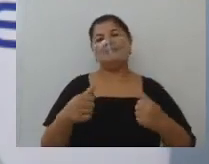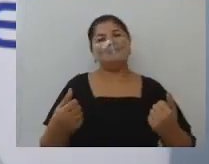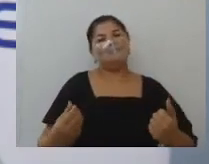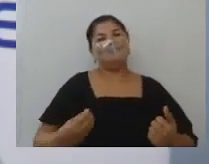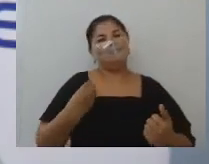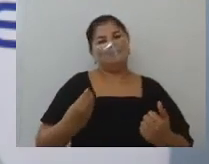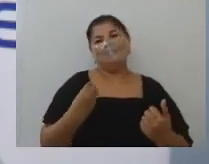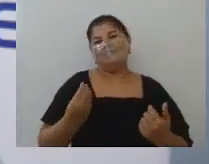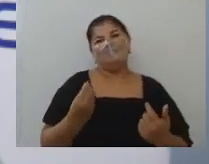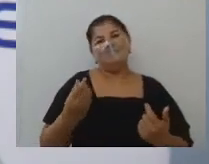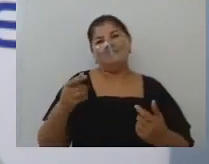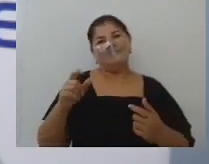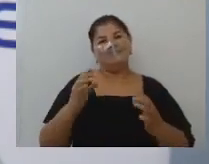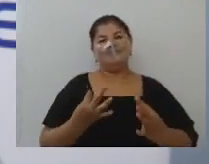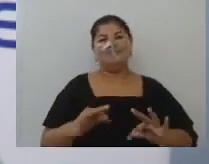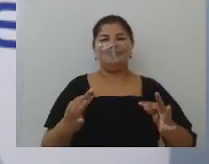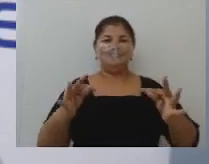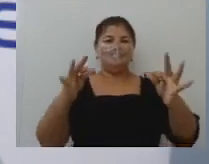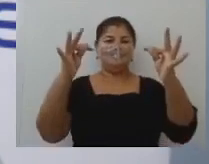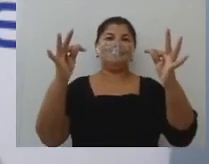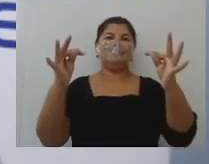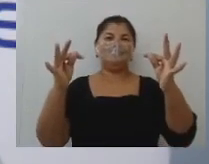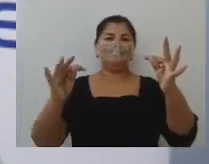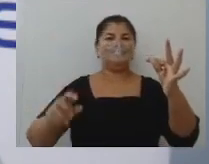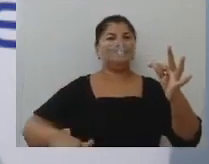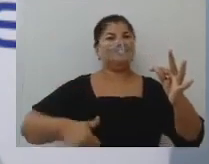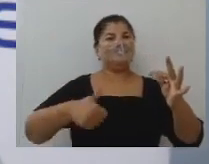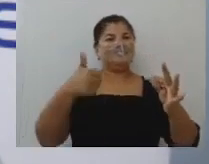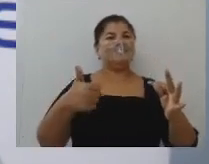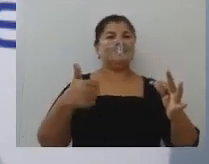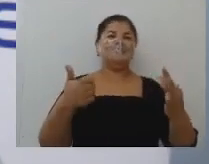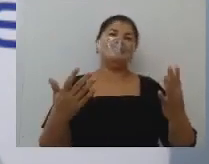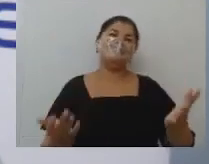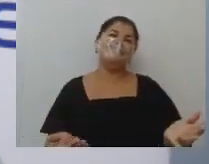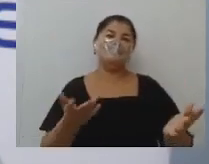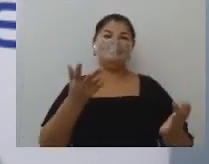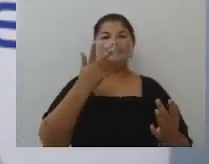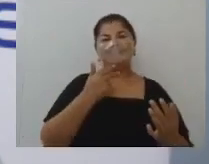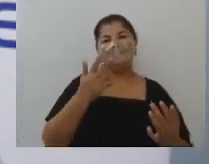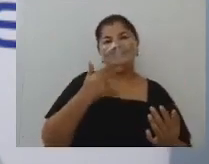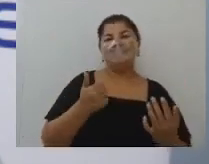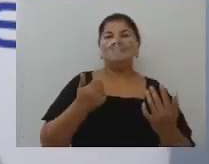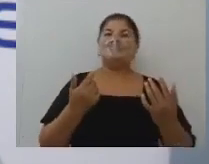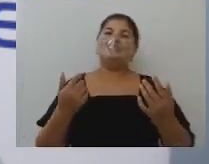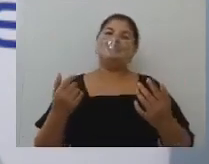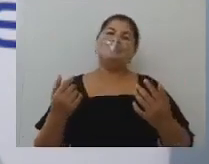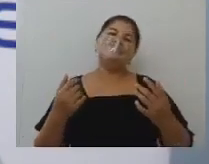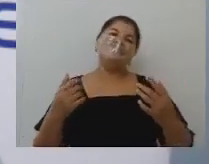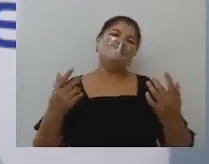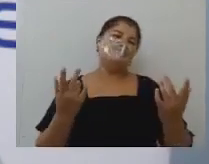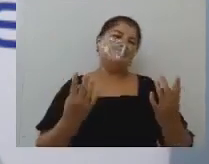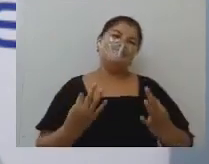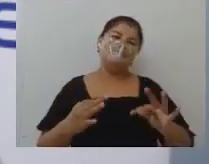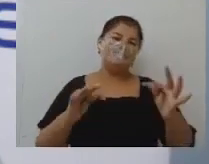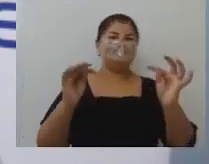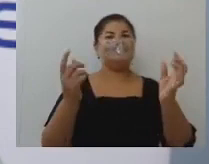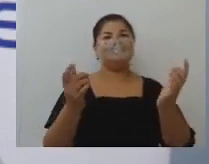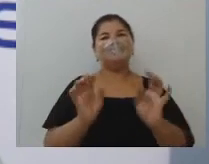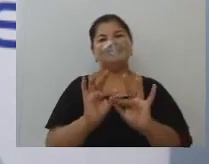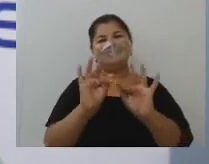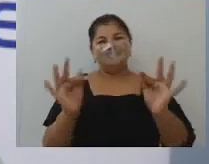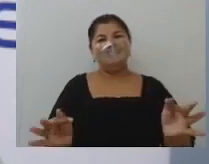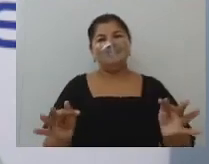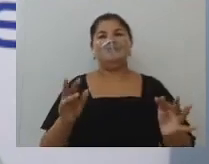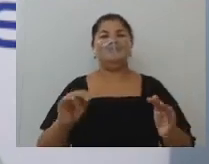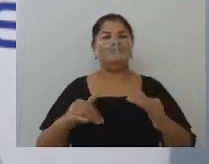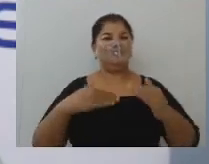nas tecnologias que a gente conhece hoje. E para melhor, chega daquelas energias não renováveis, chega daquilo todo. Nós vamos ter